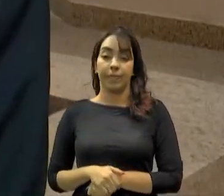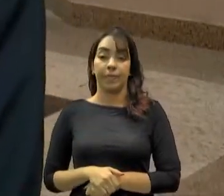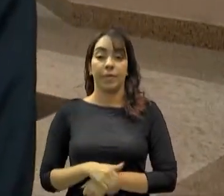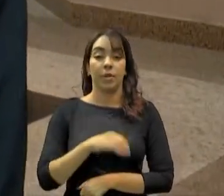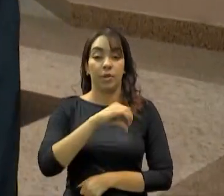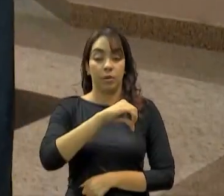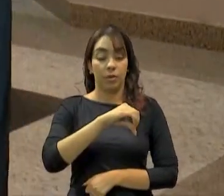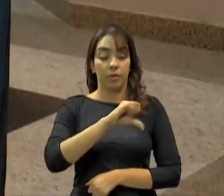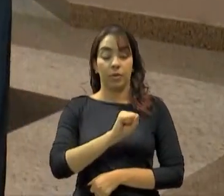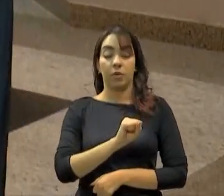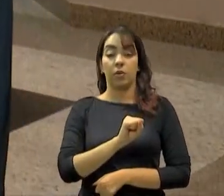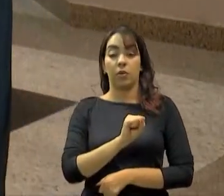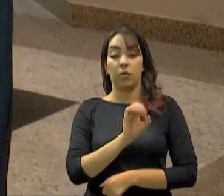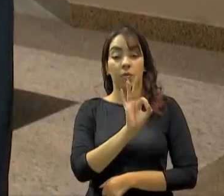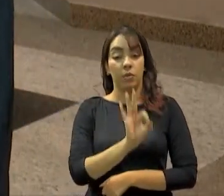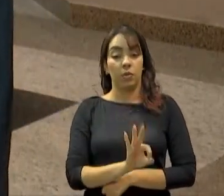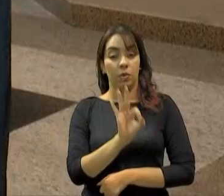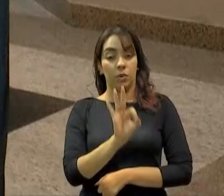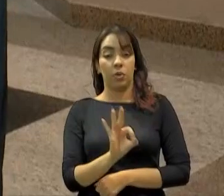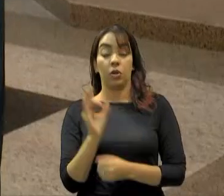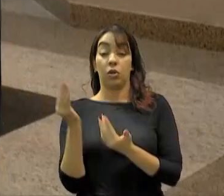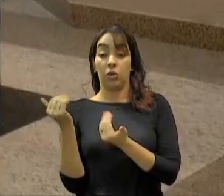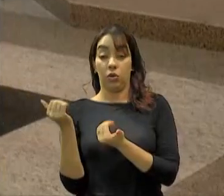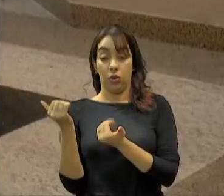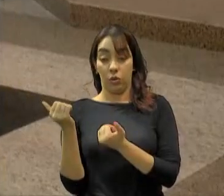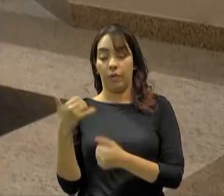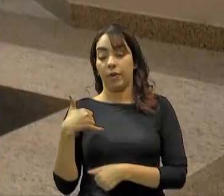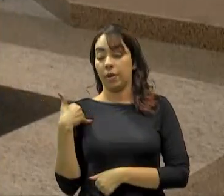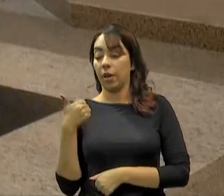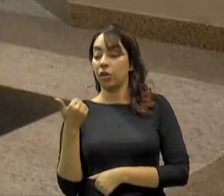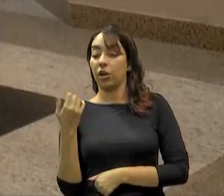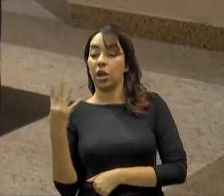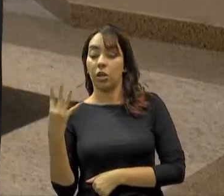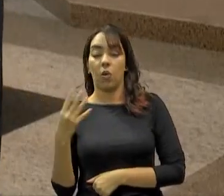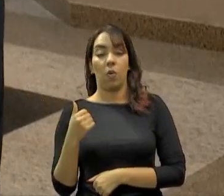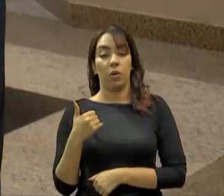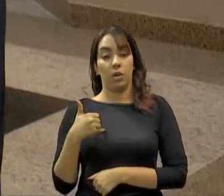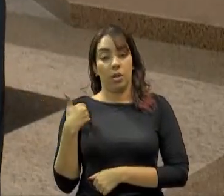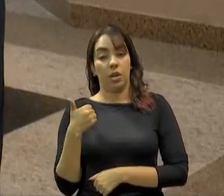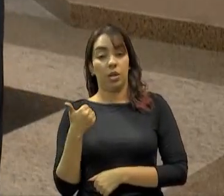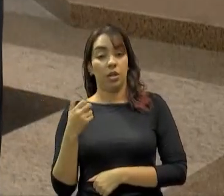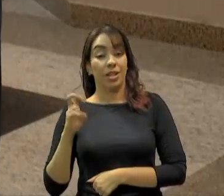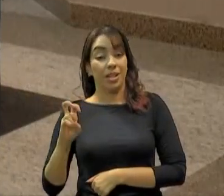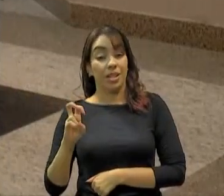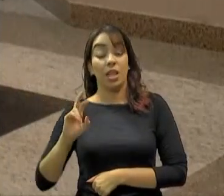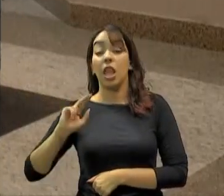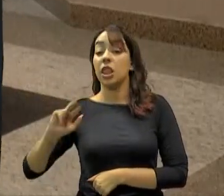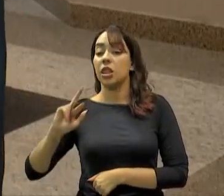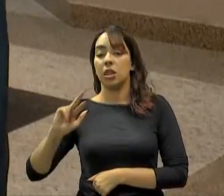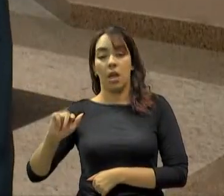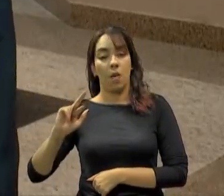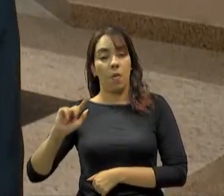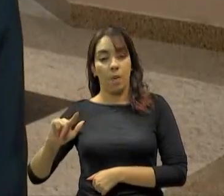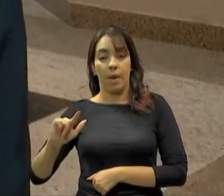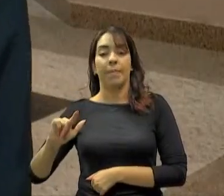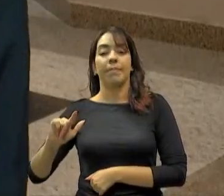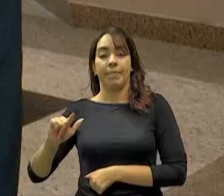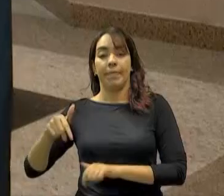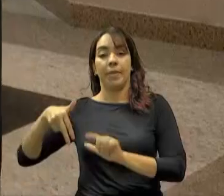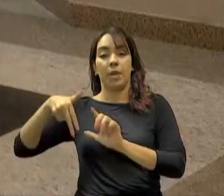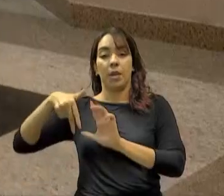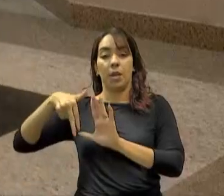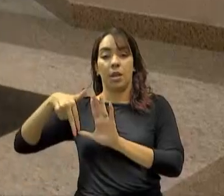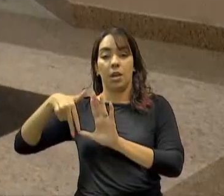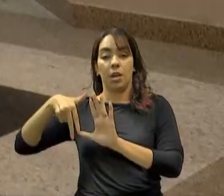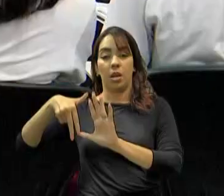98% dos adolescentes de 14 e 15 anos que trabalham não são aprendizes E se eles não são aprendizes eles são